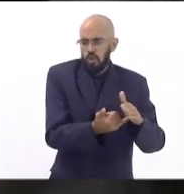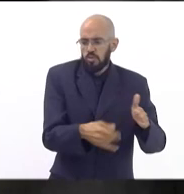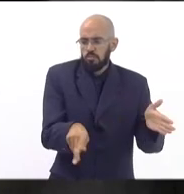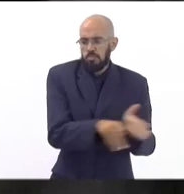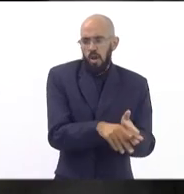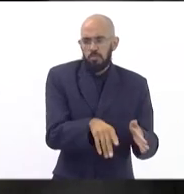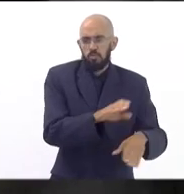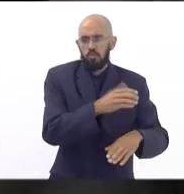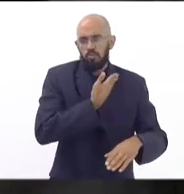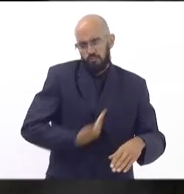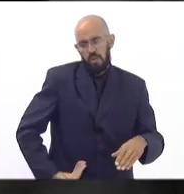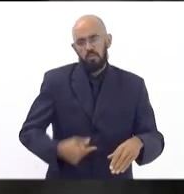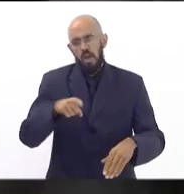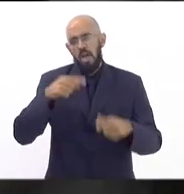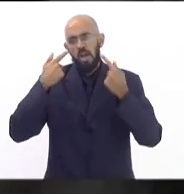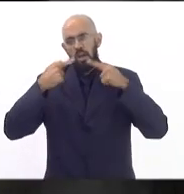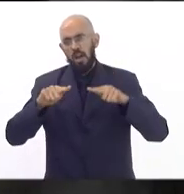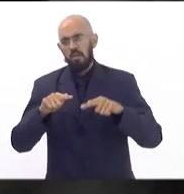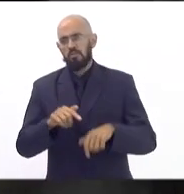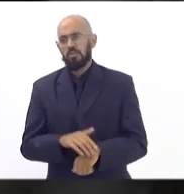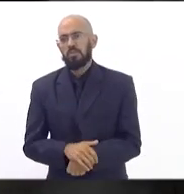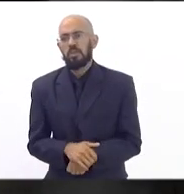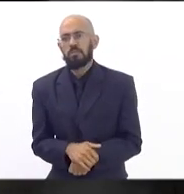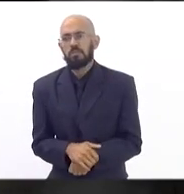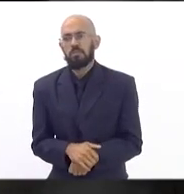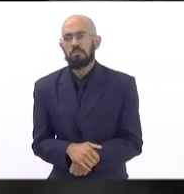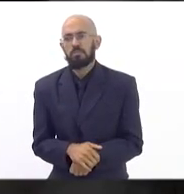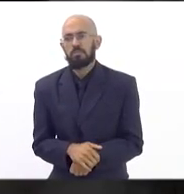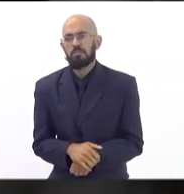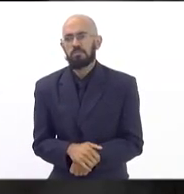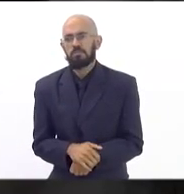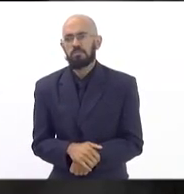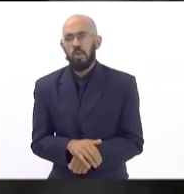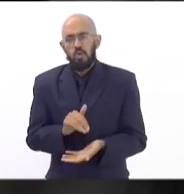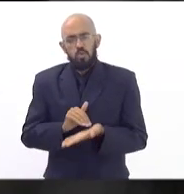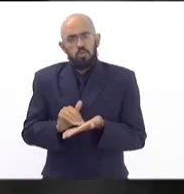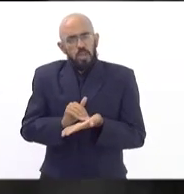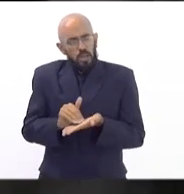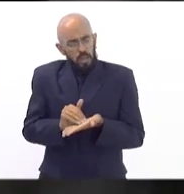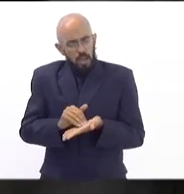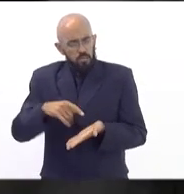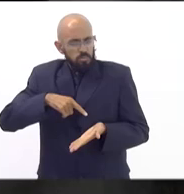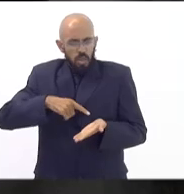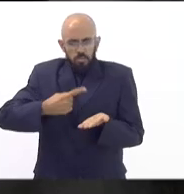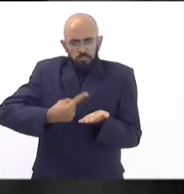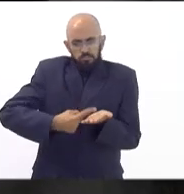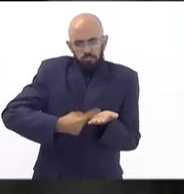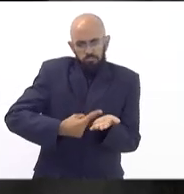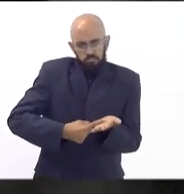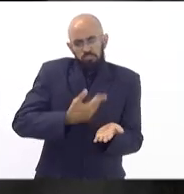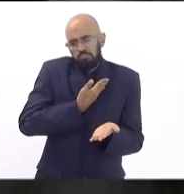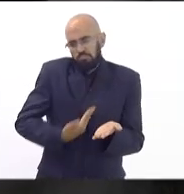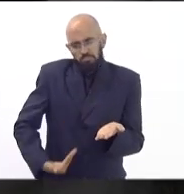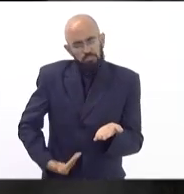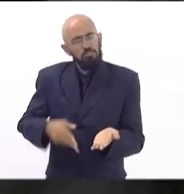É é muito grave Sem dúvida muito grave é o secretário tem sua agenda com o governador constantemente é